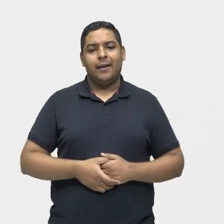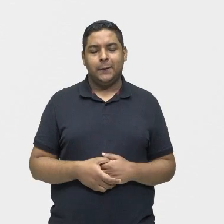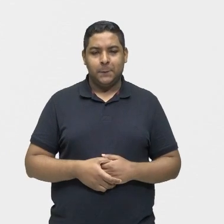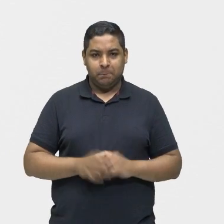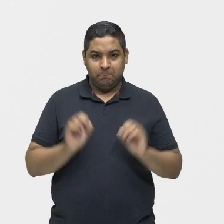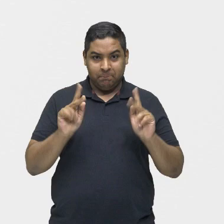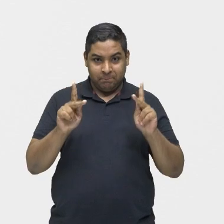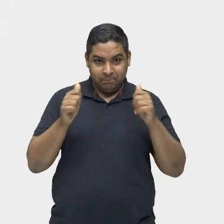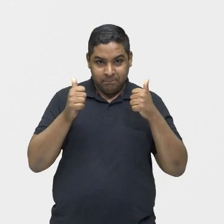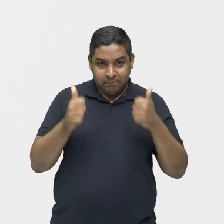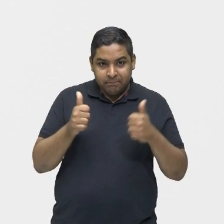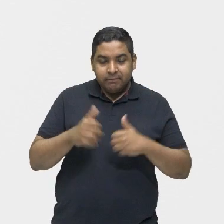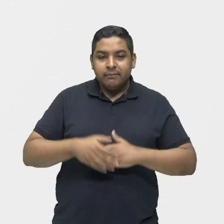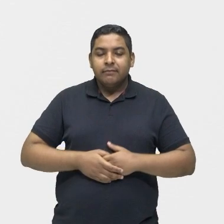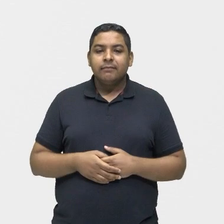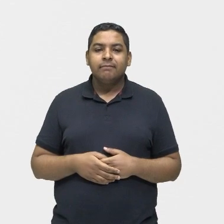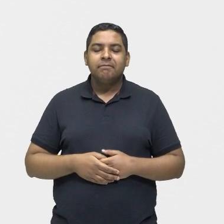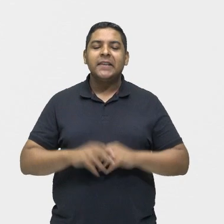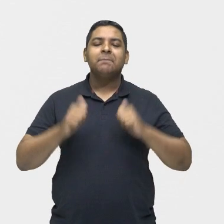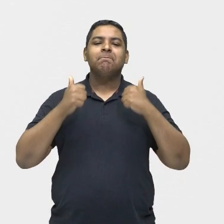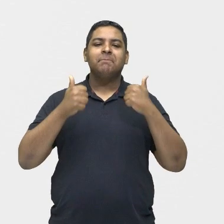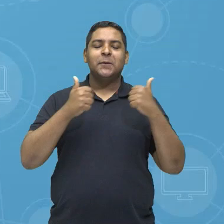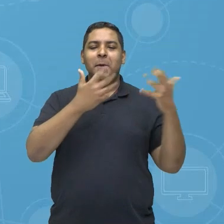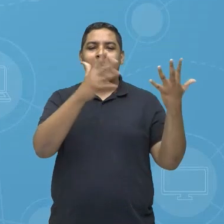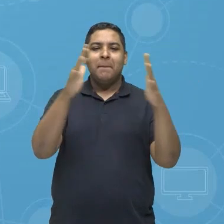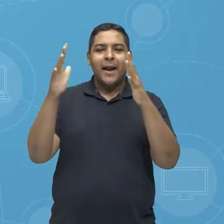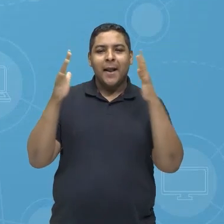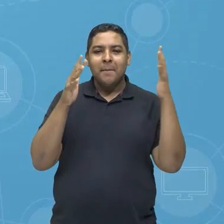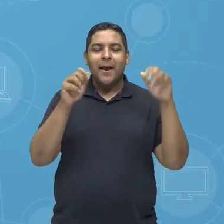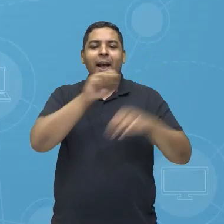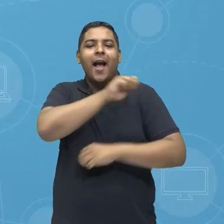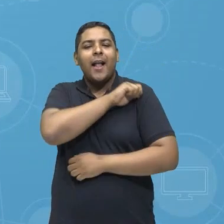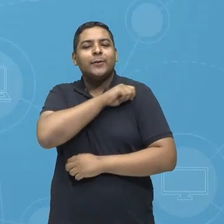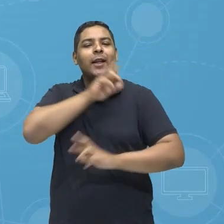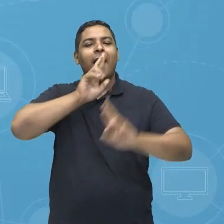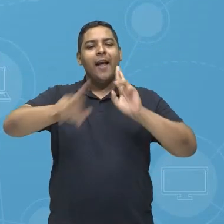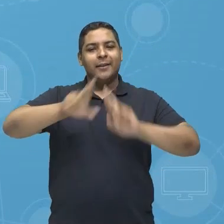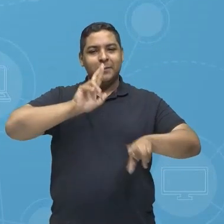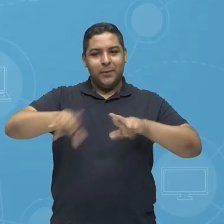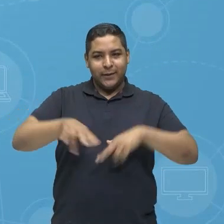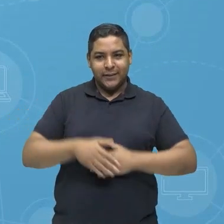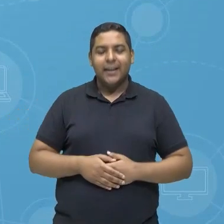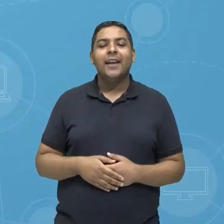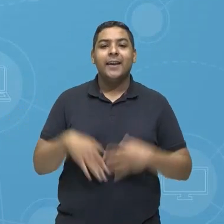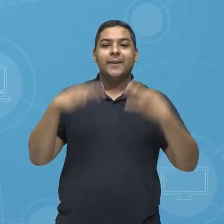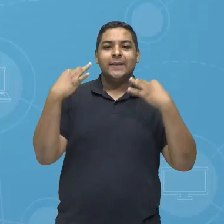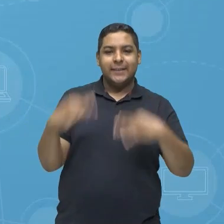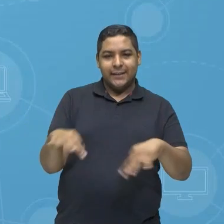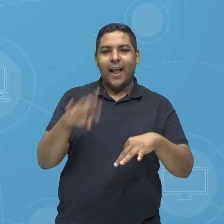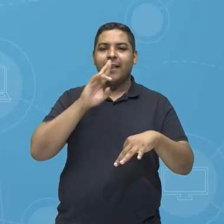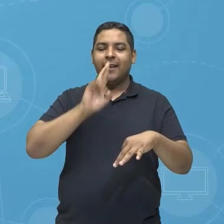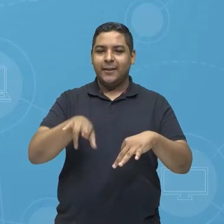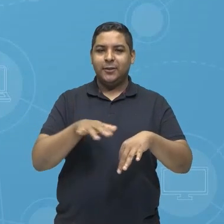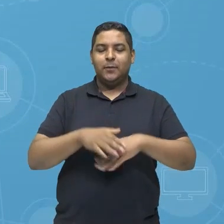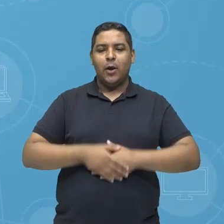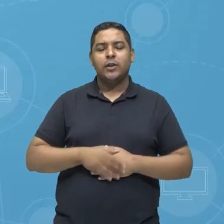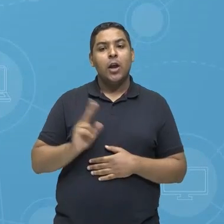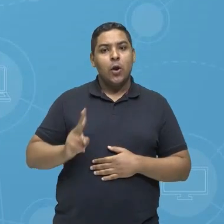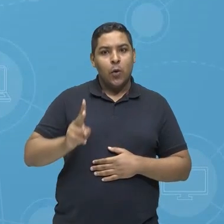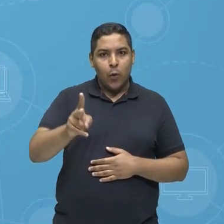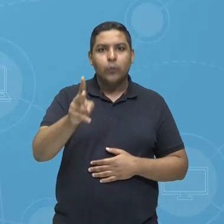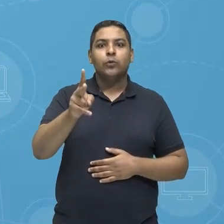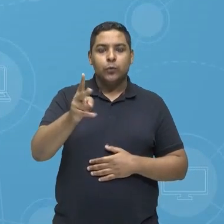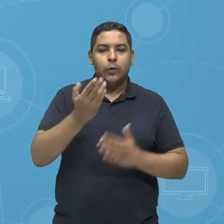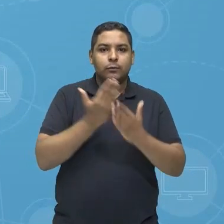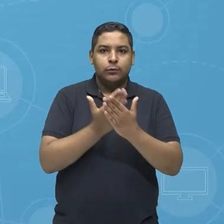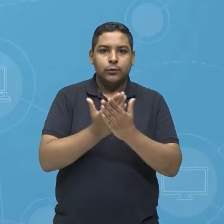possibilidade, tá certo? Muito bem, parabéns a todos os alunos que responderam, todos acertaram, tá? Continue aí trilhando esse caminho aí,